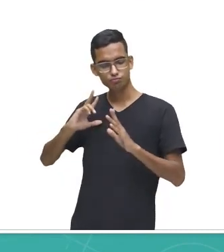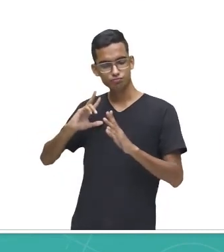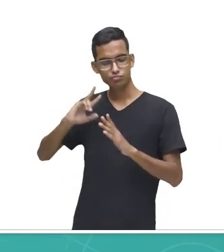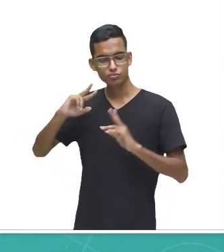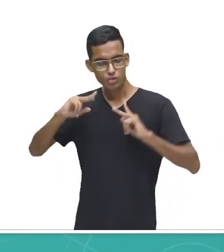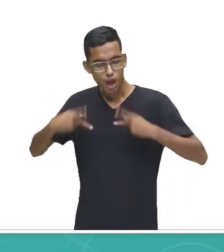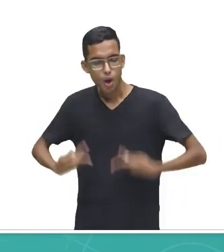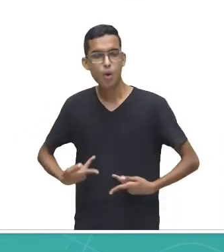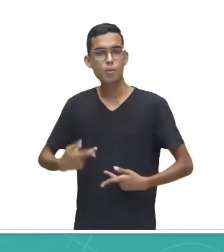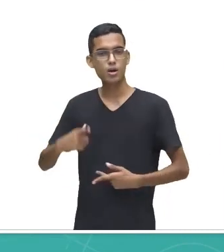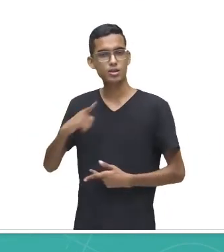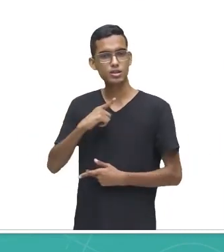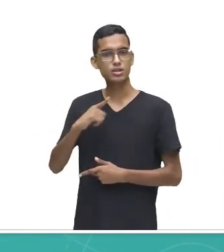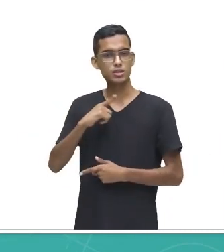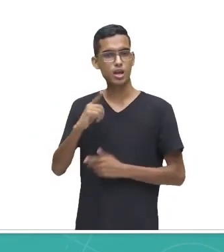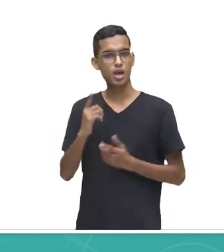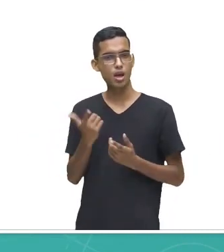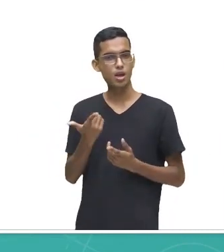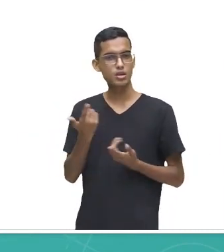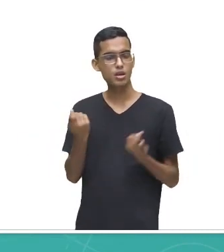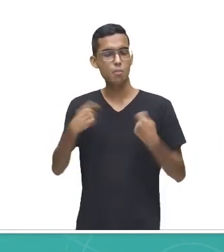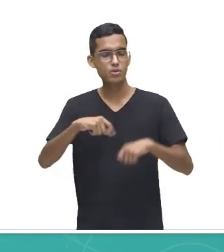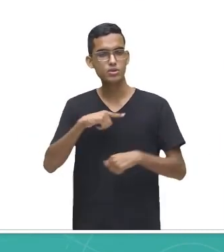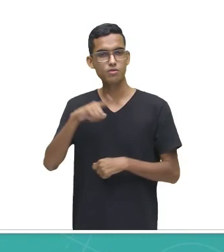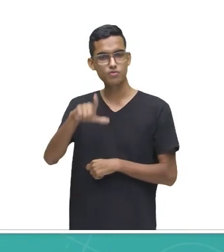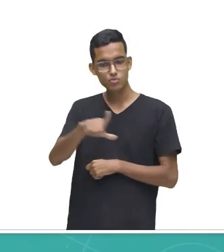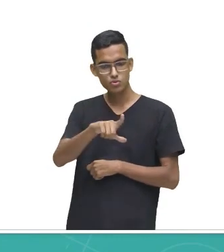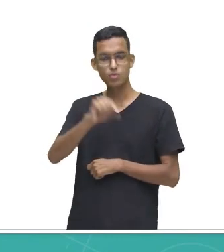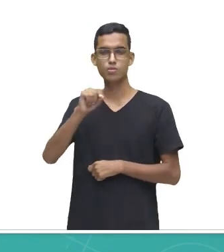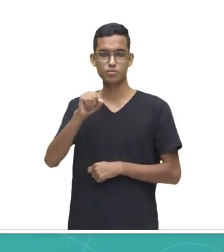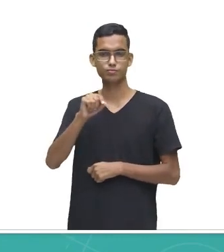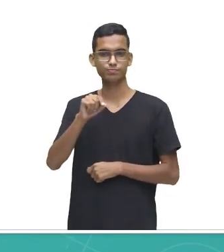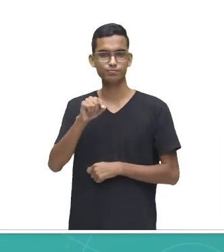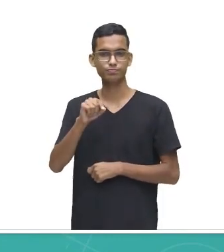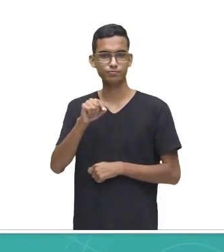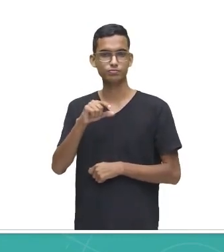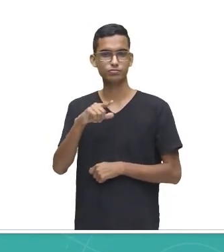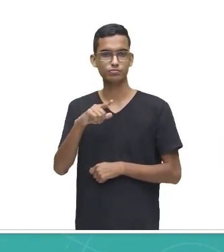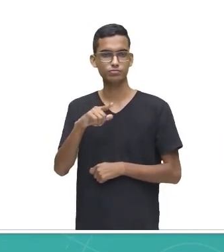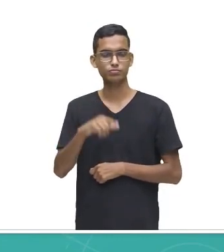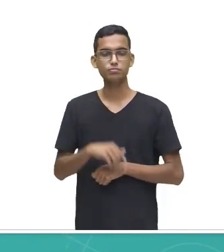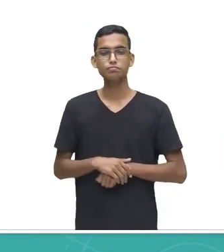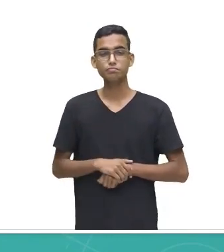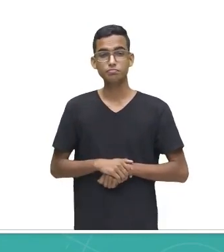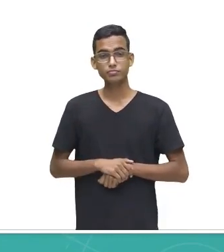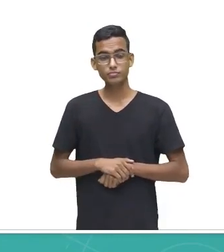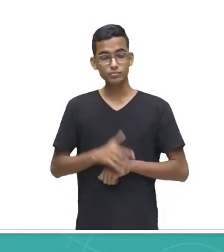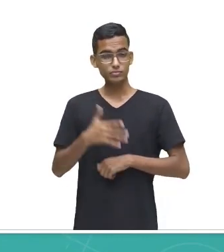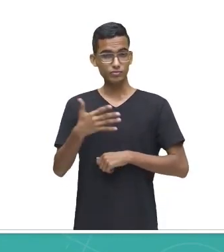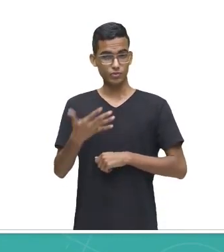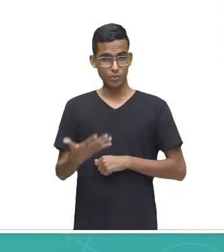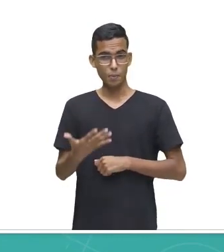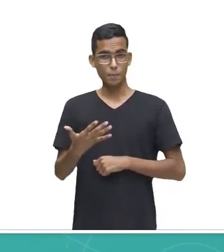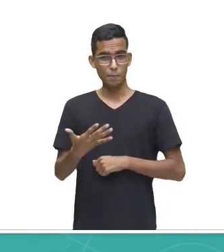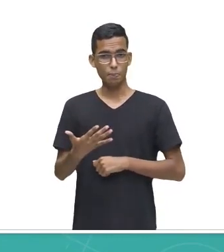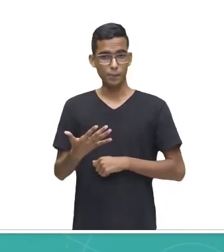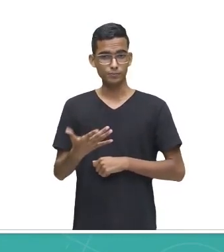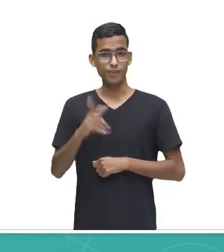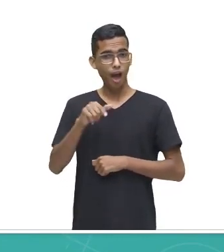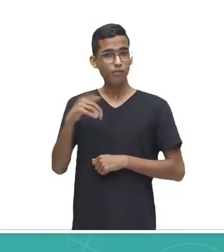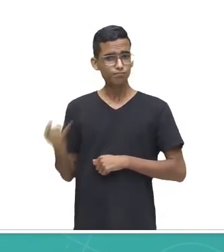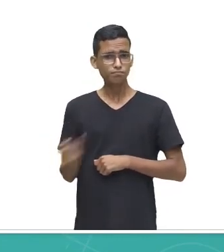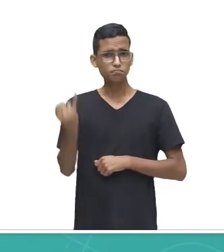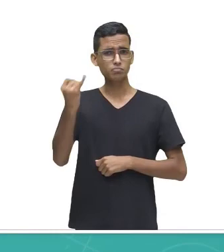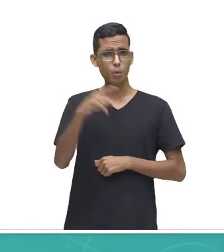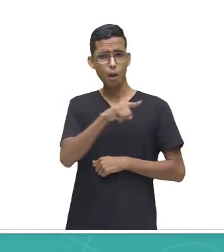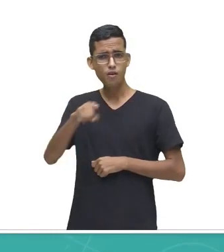realmente verter todo o bem-querer de Deus, né? E isso vai ser muito importante para você fazer